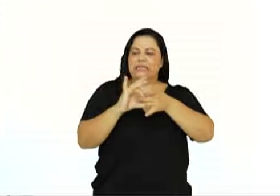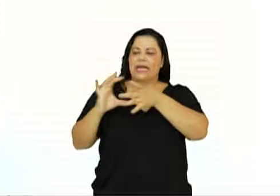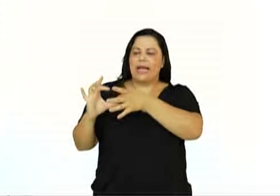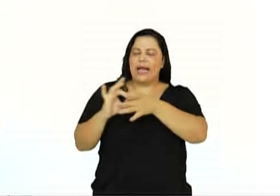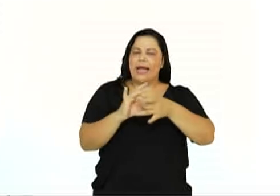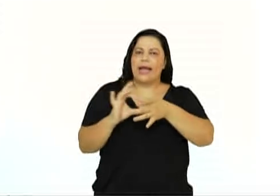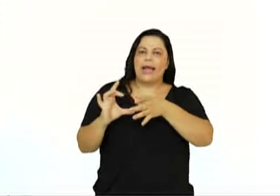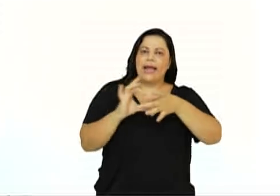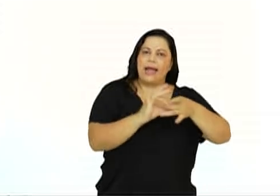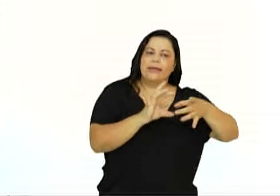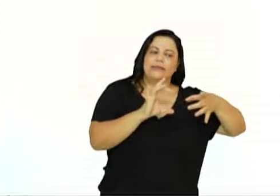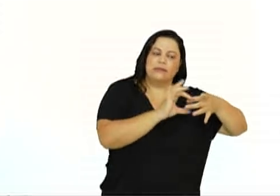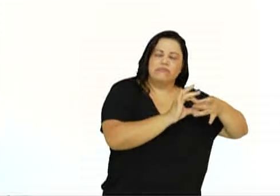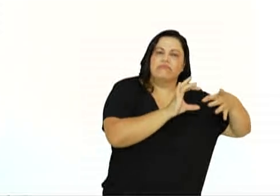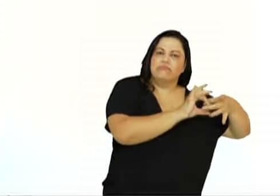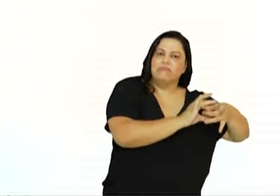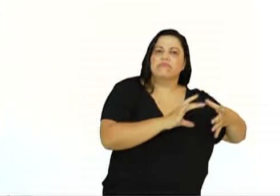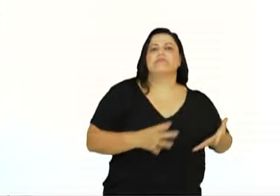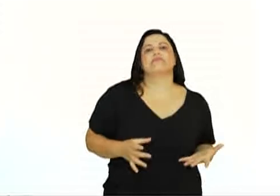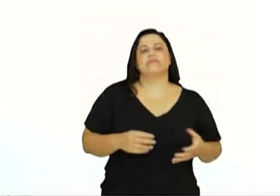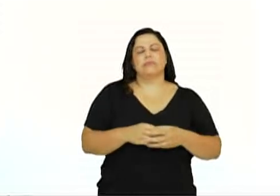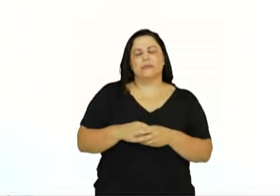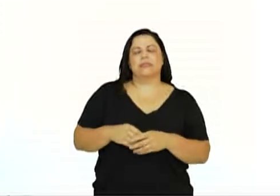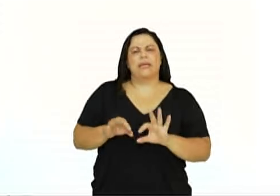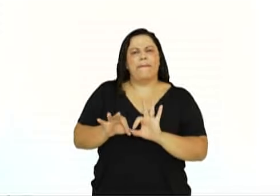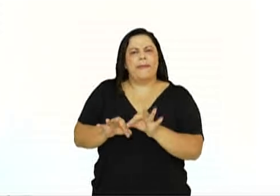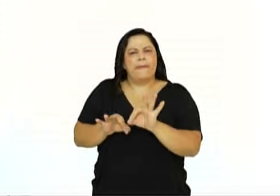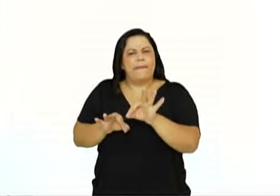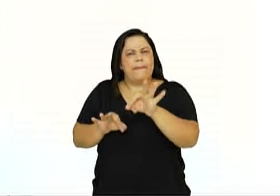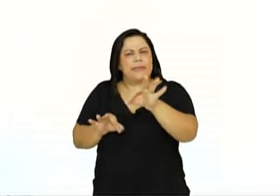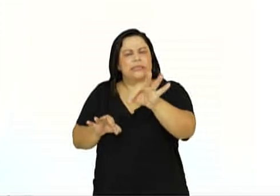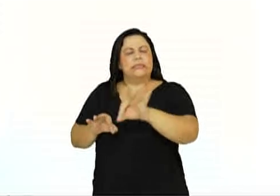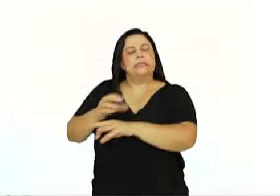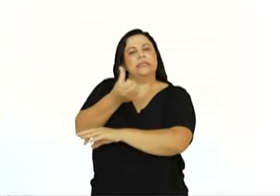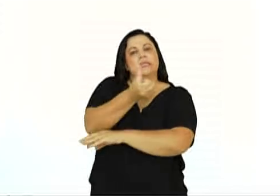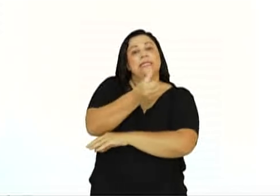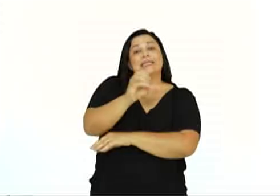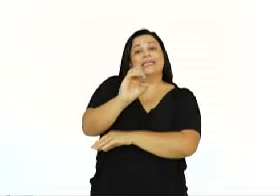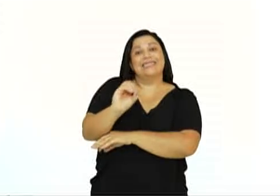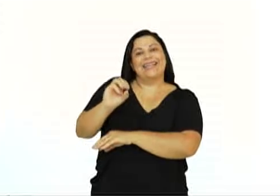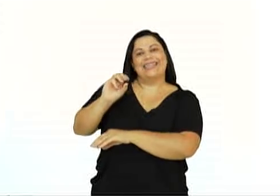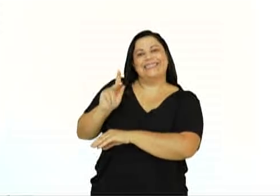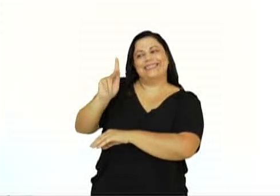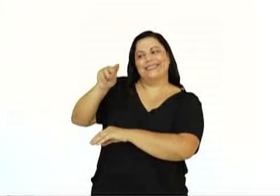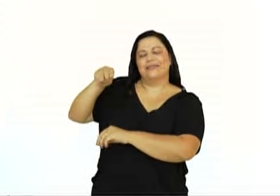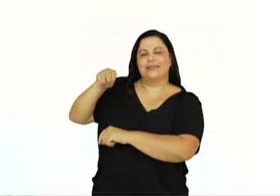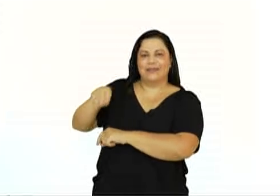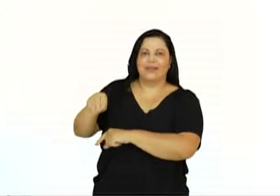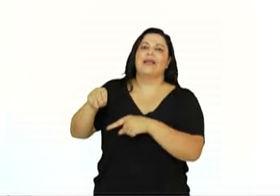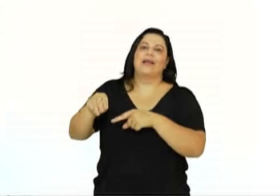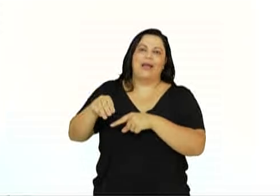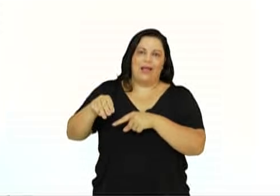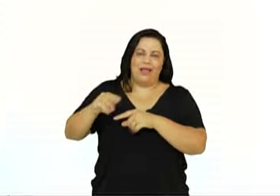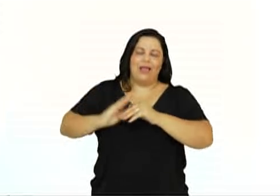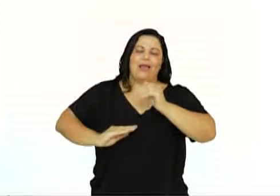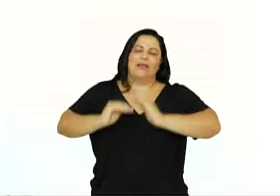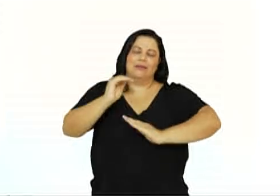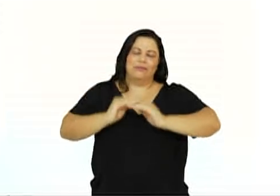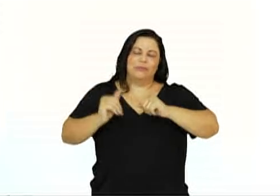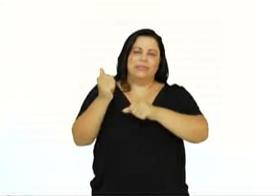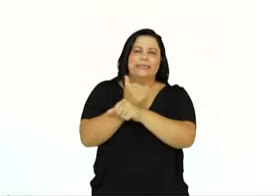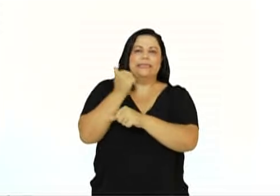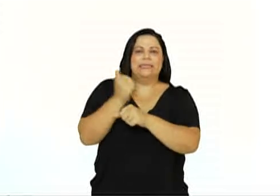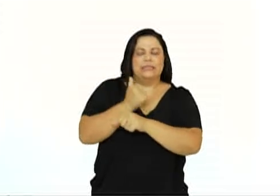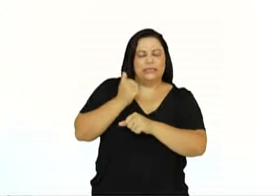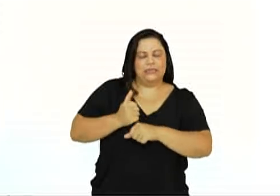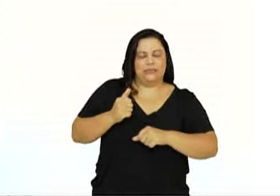264 a.C., uma extensão que chegava a ter aí cerca de 600 quilômetros de estradas construídas, né?